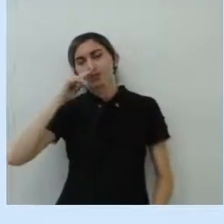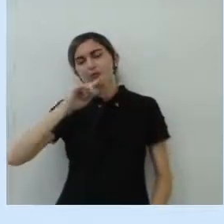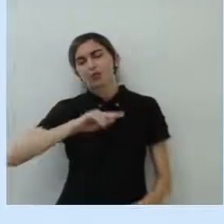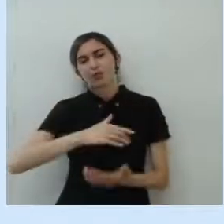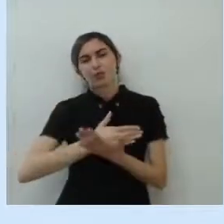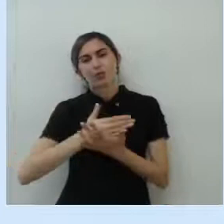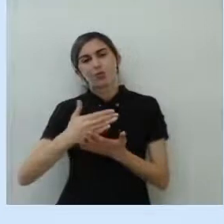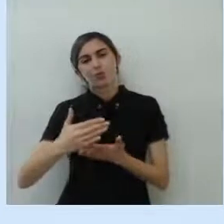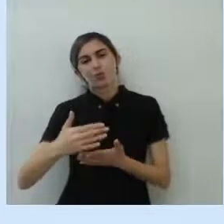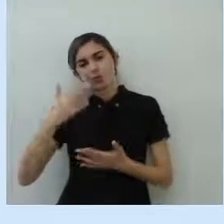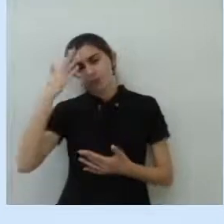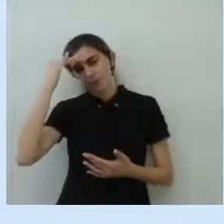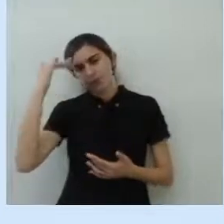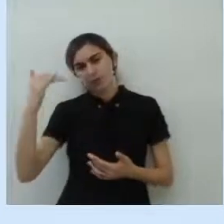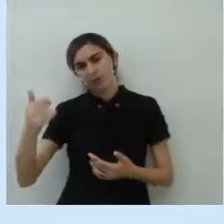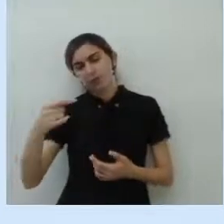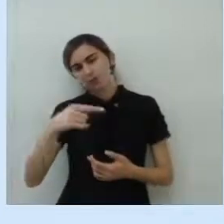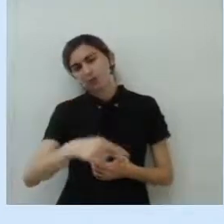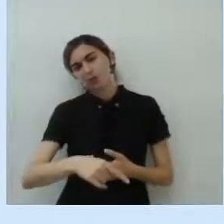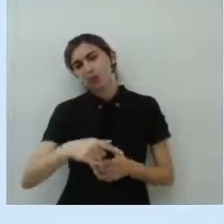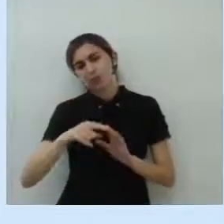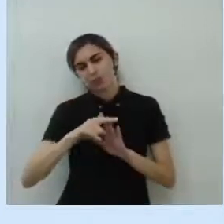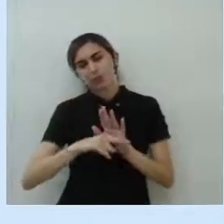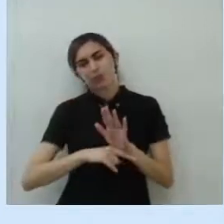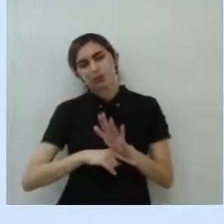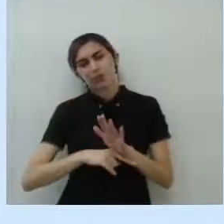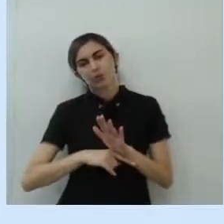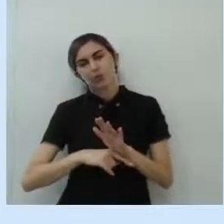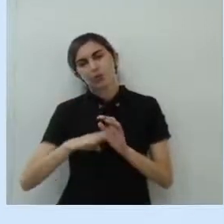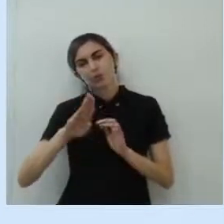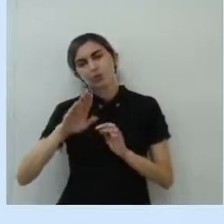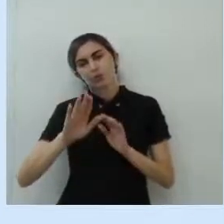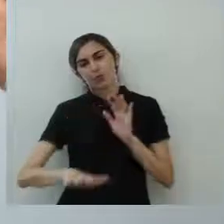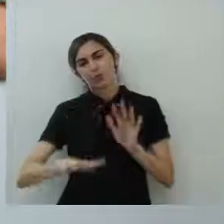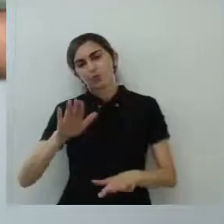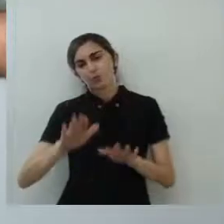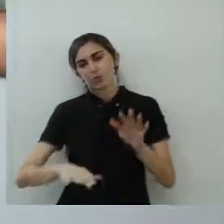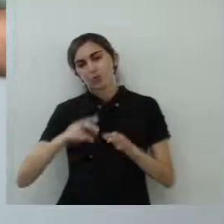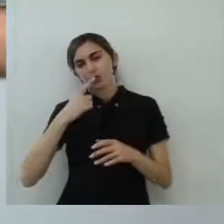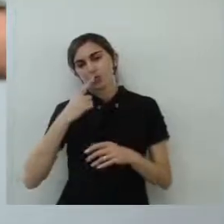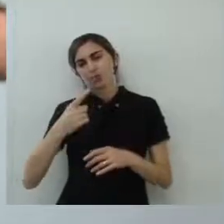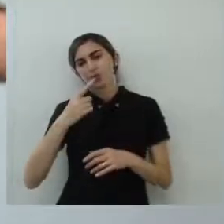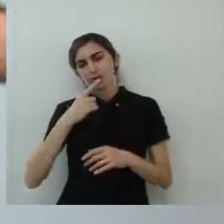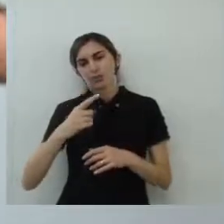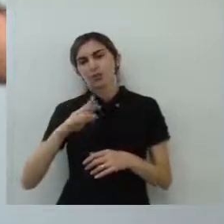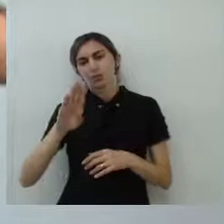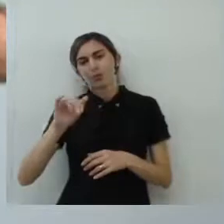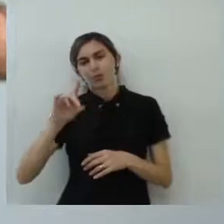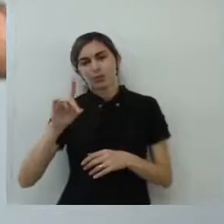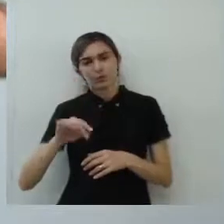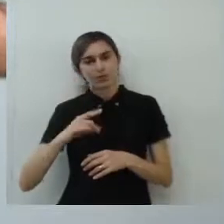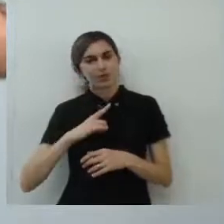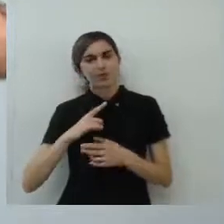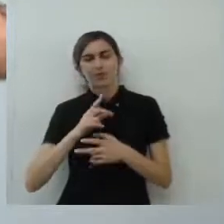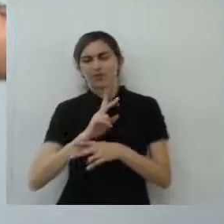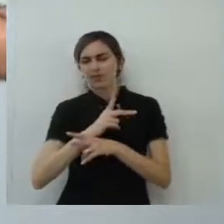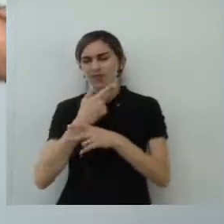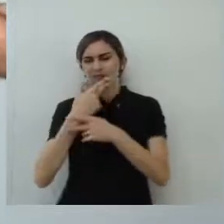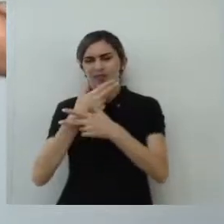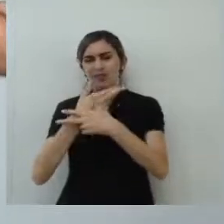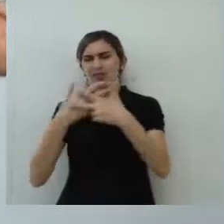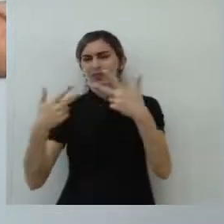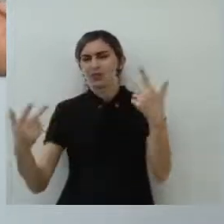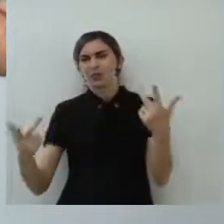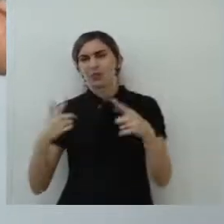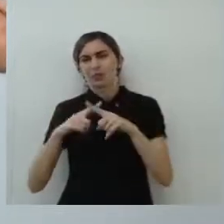começou sua carreira, então, no programa Buzina do Chacrinha na Bandeirantes. Ô professor, temos tanta coisa a falar de Chacrinha,